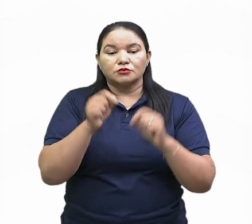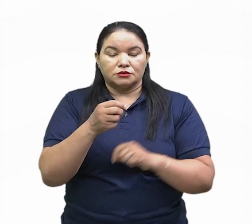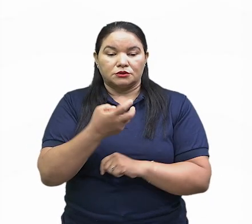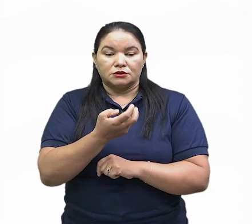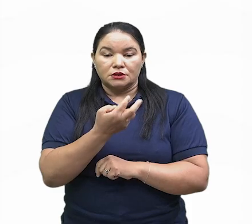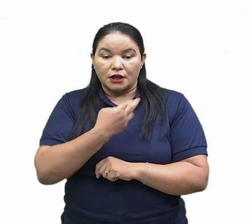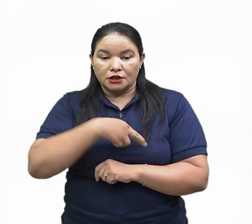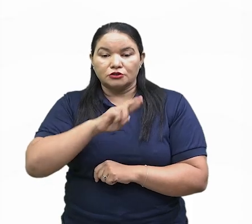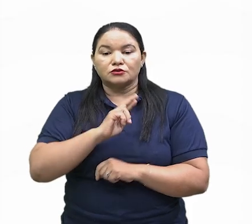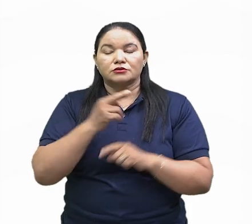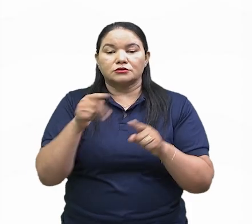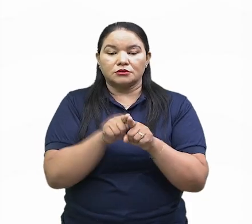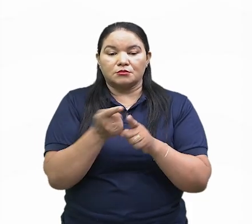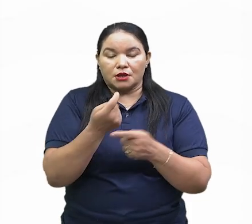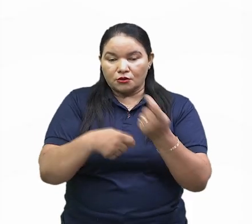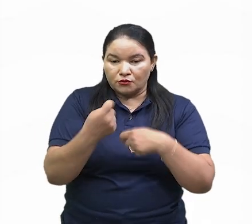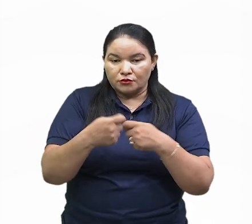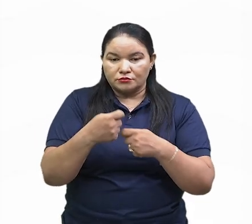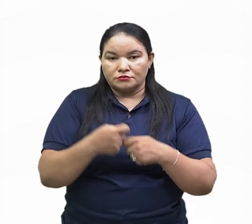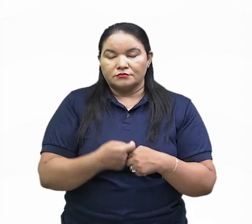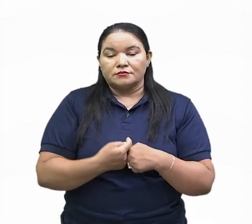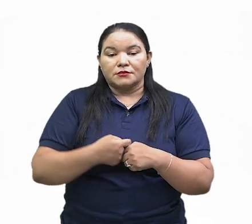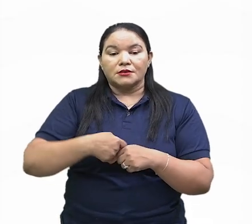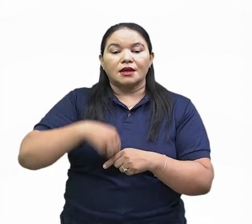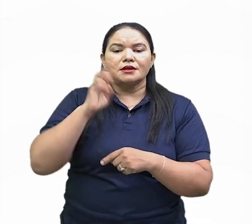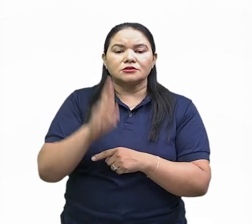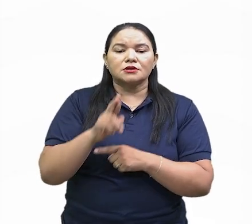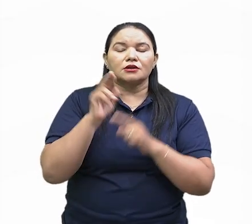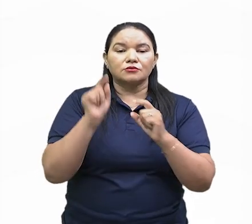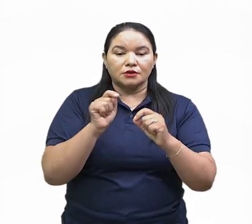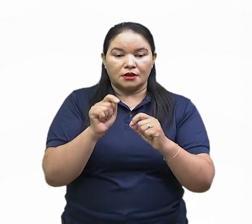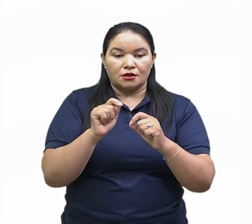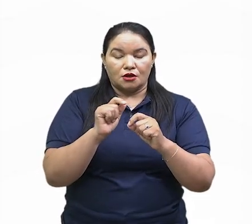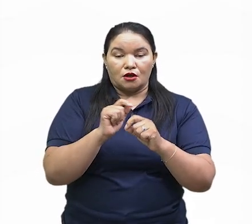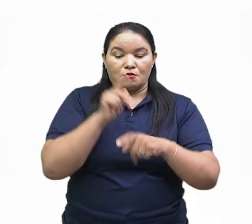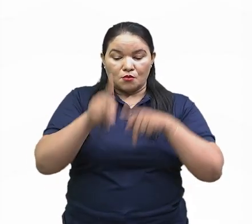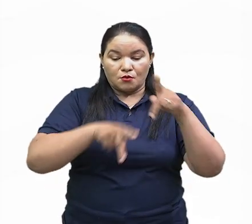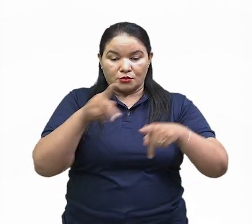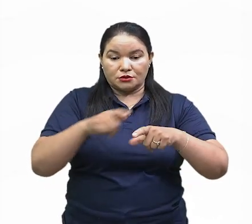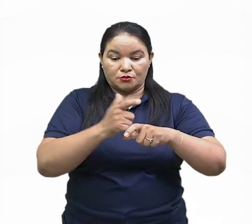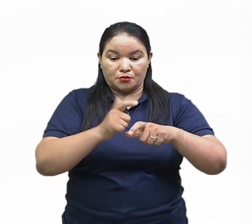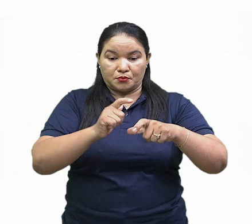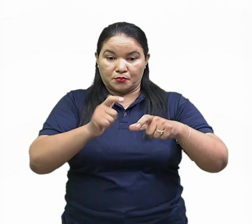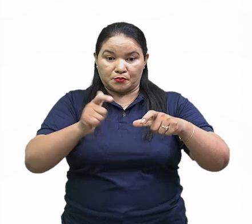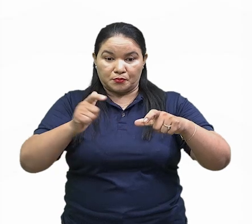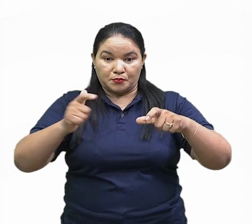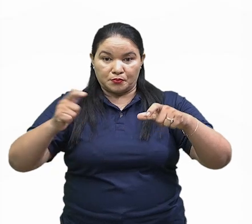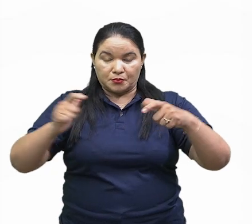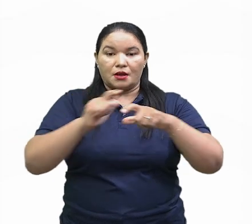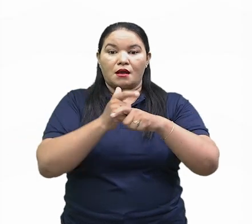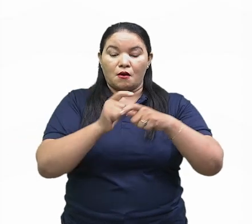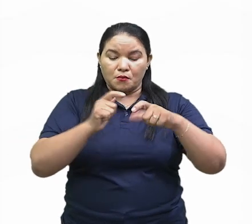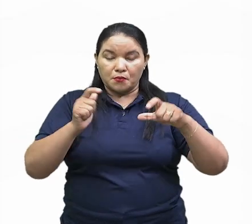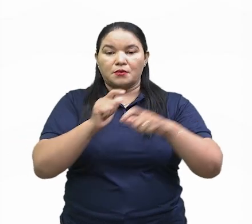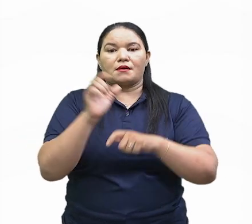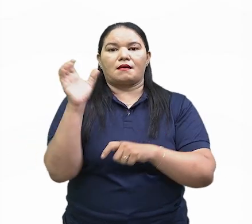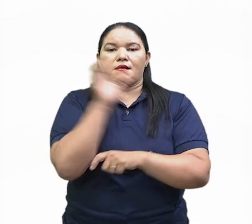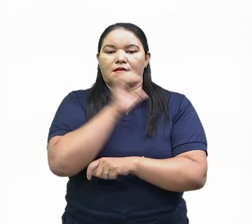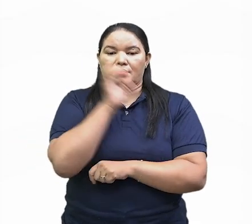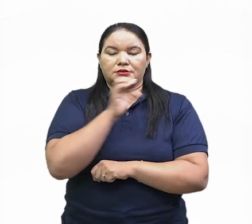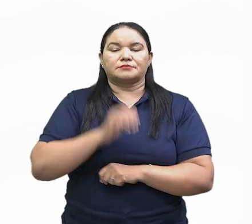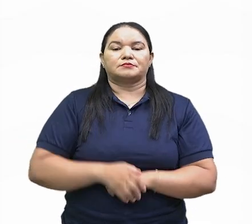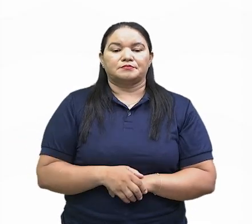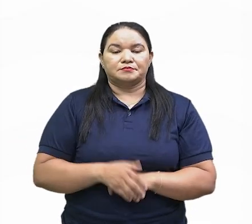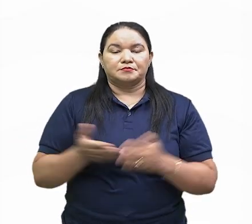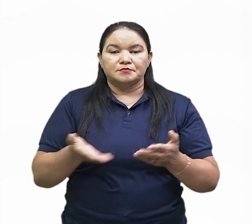econômicos. E o resultado de tudo isso? Um crescimento populacional muito acelerado, tá? E